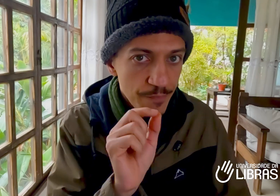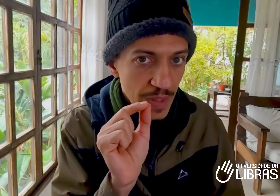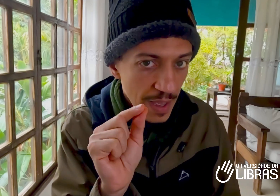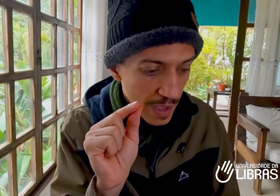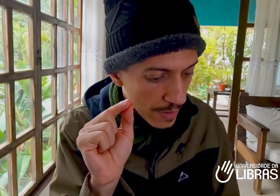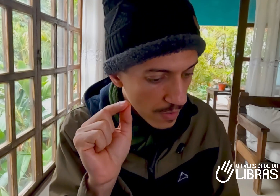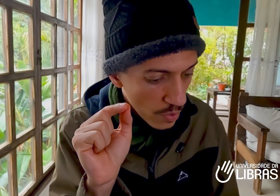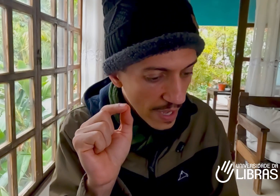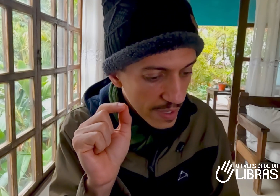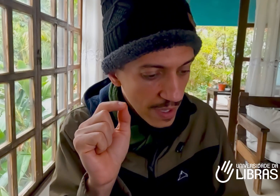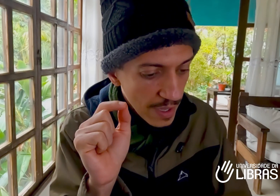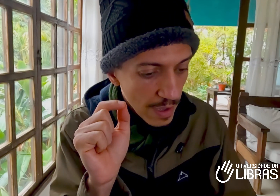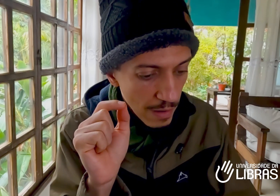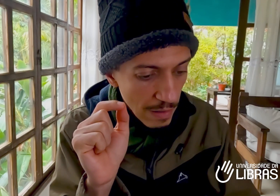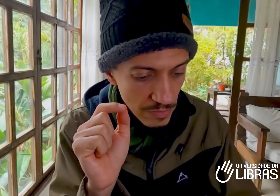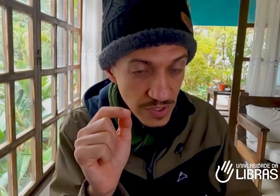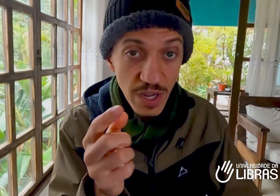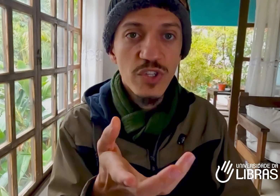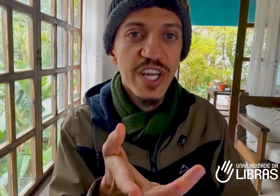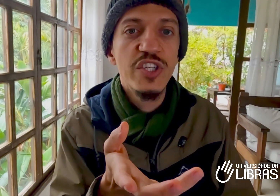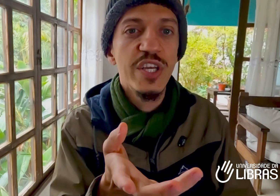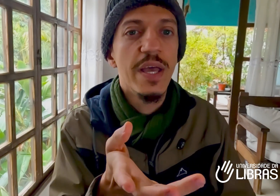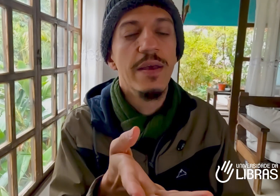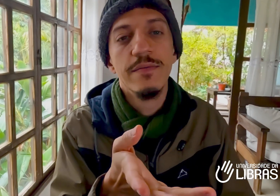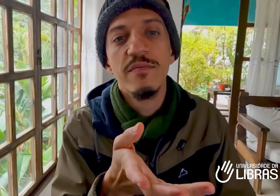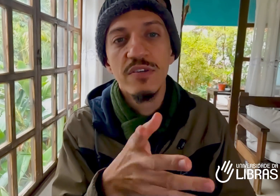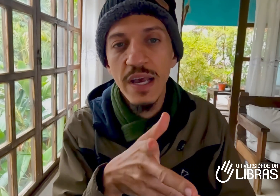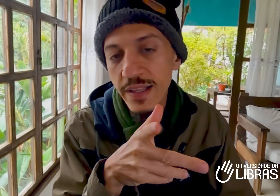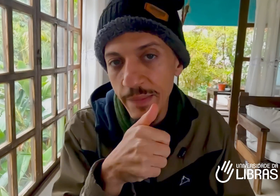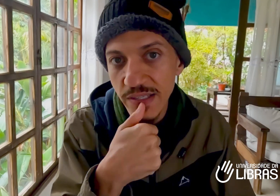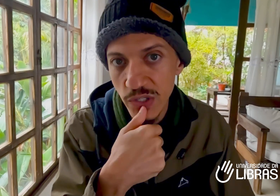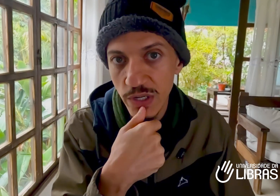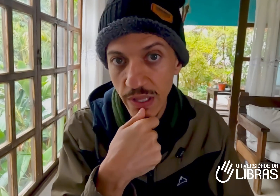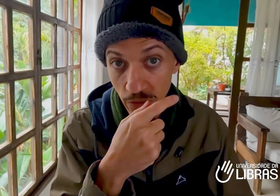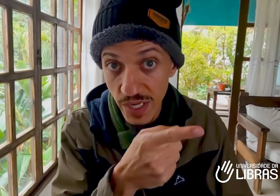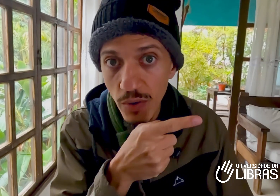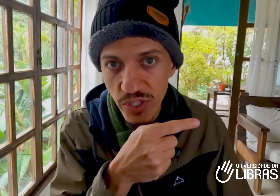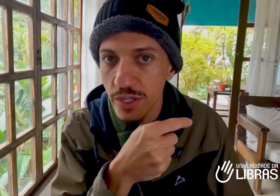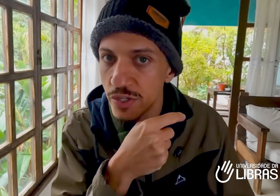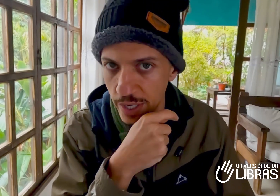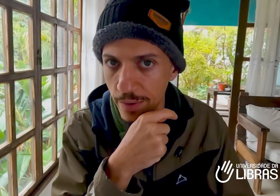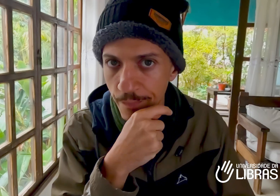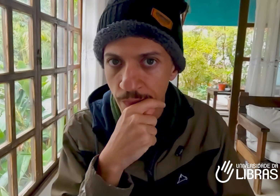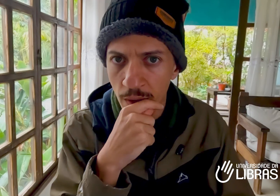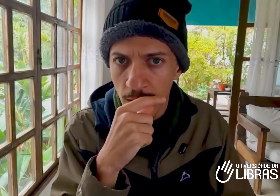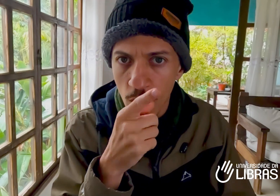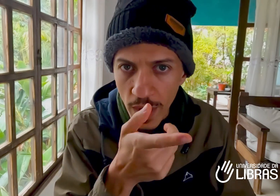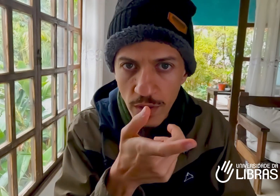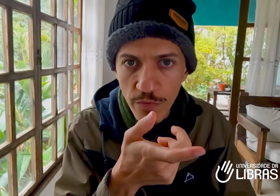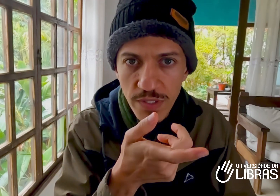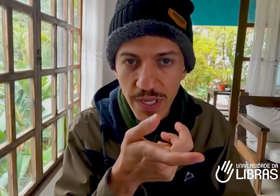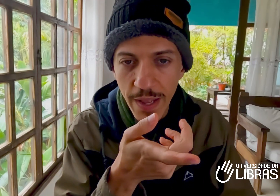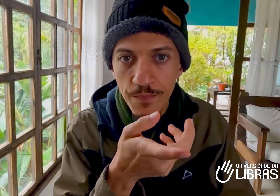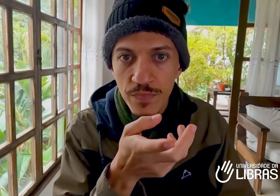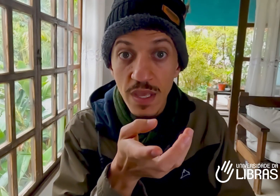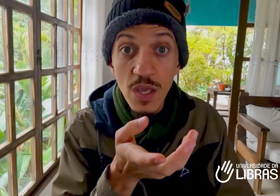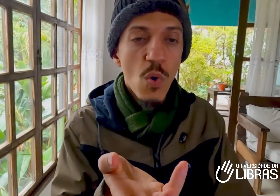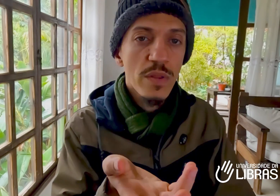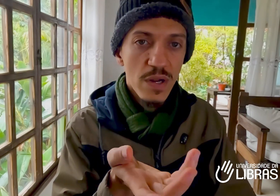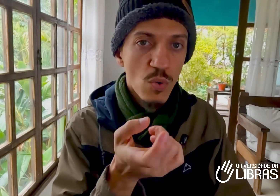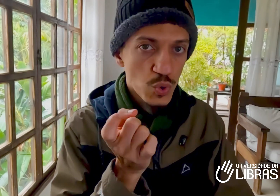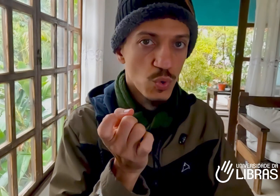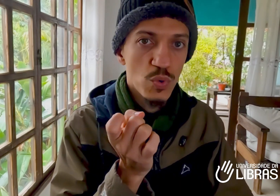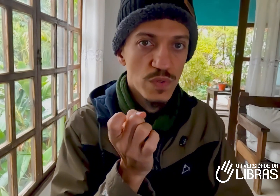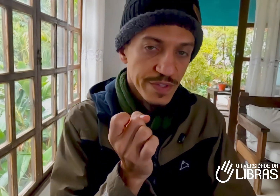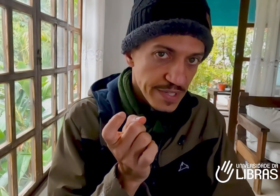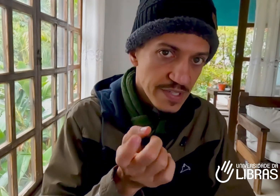exemplo, o que no seu dia a dia aí, você que está me assistindo aqui, no seu dia a dia, quando você encontra